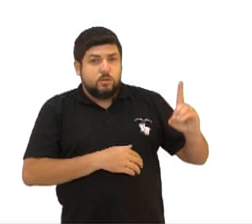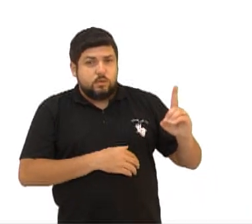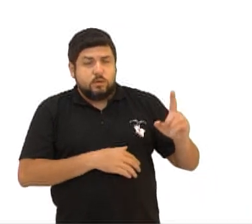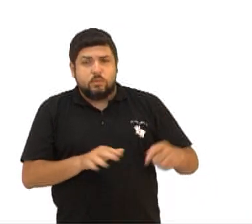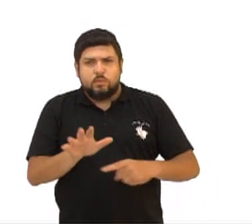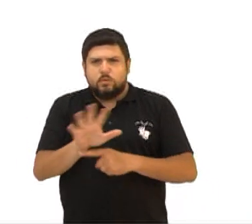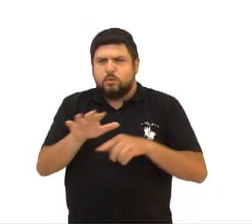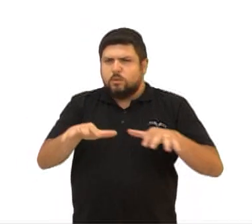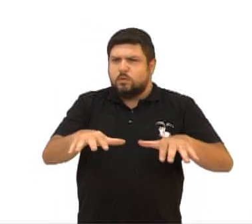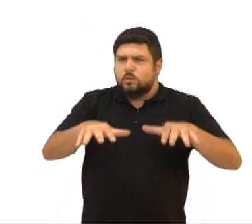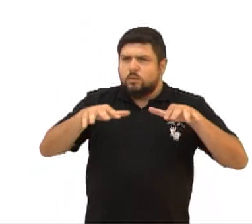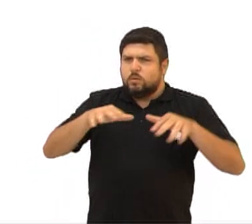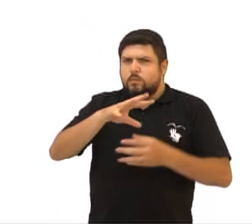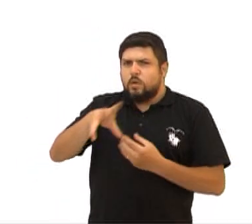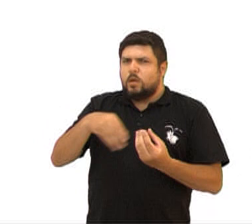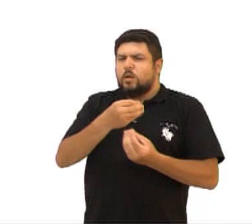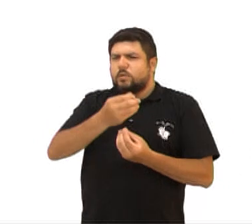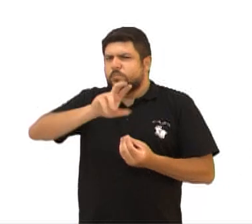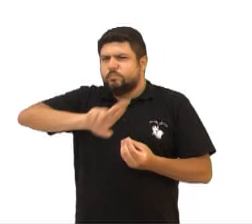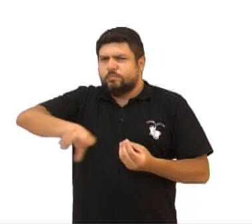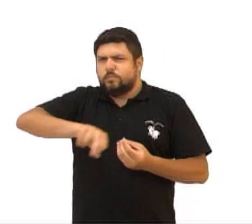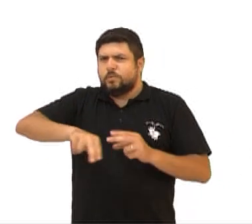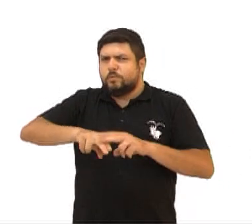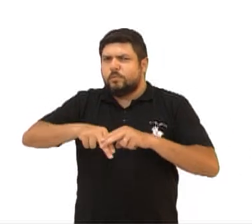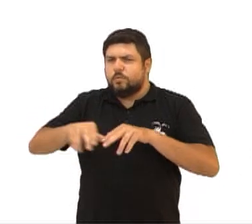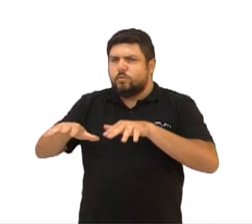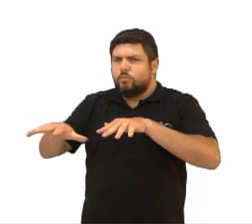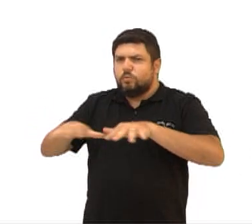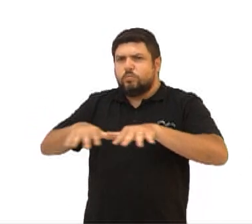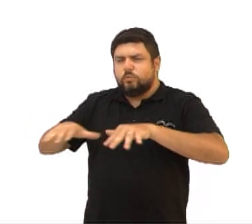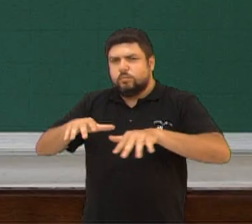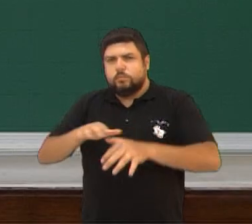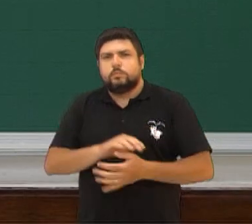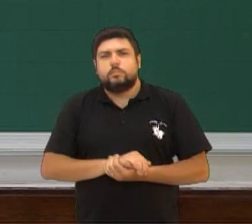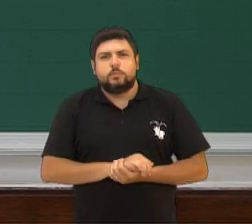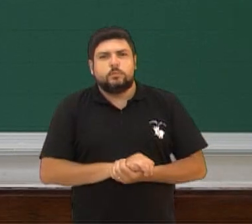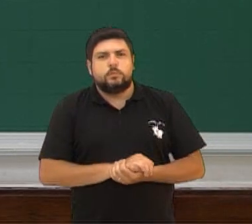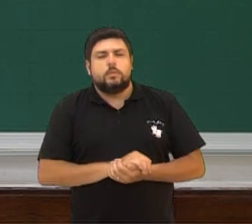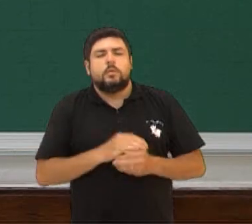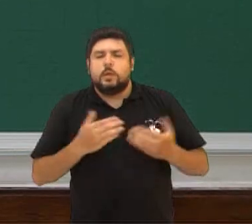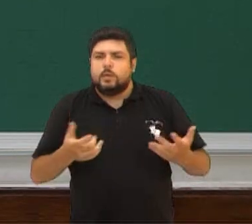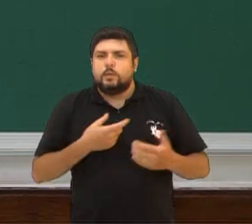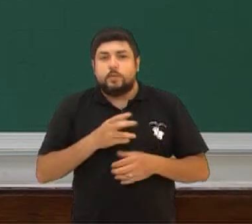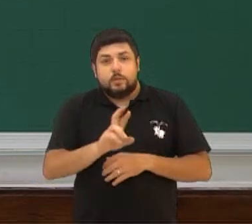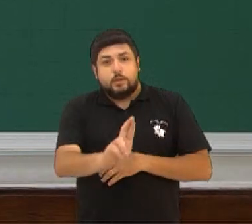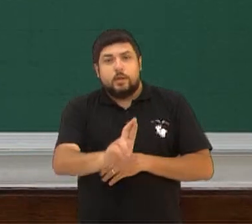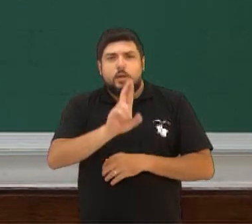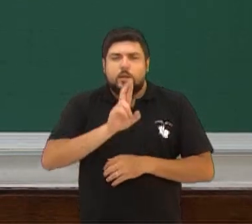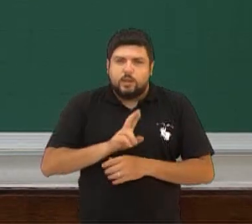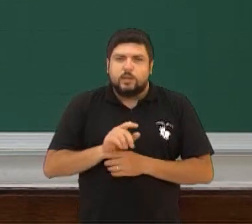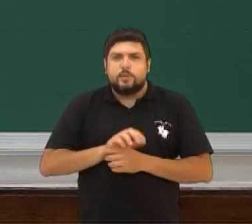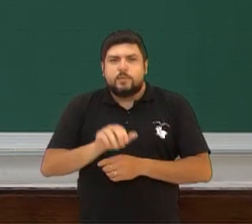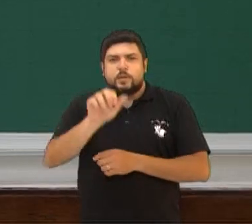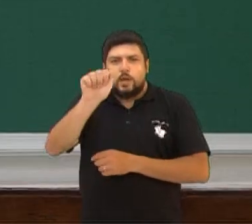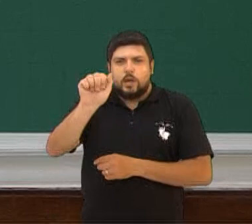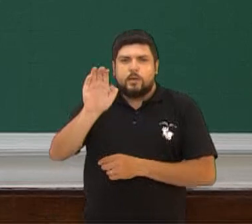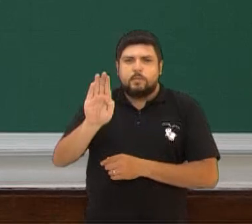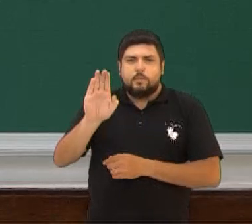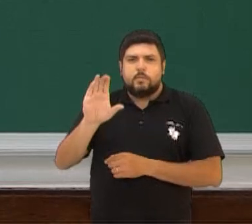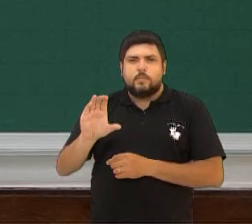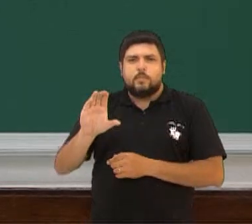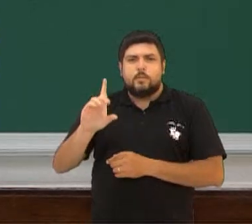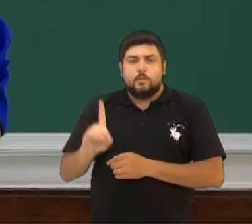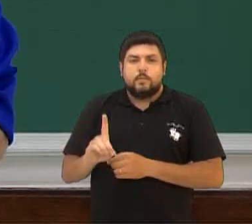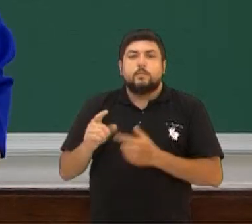tem movimento, tá? Então, responde aí no chat aí pra gente, vai respondendo aí a alternativa A, B, C